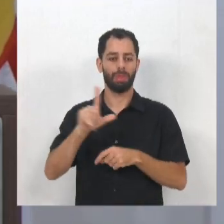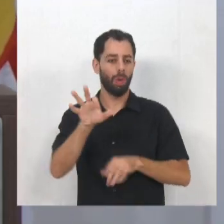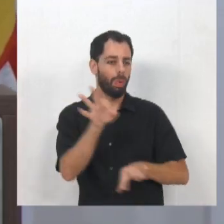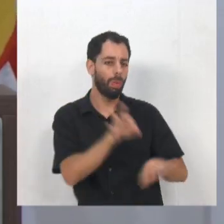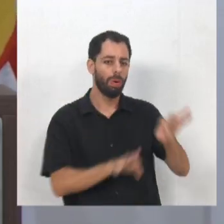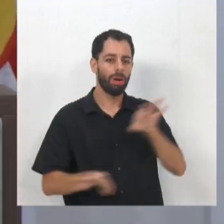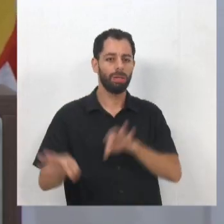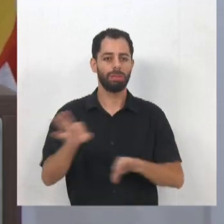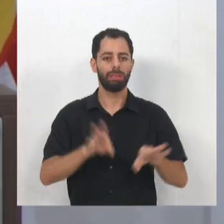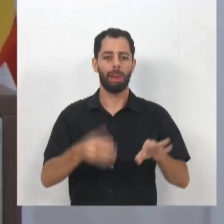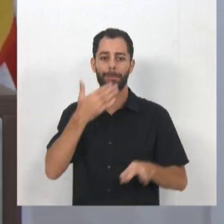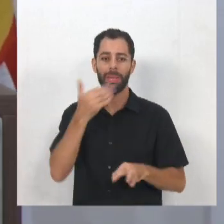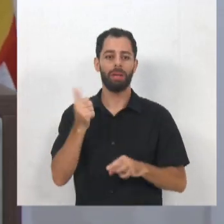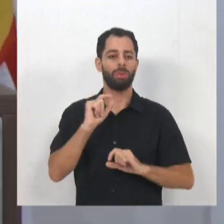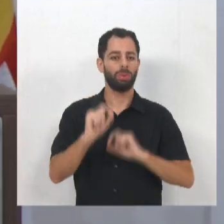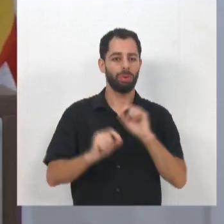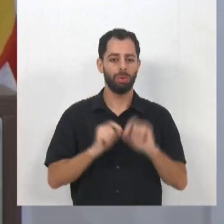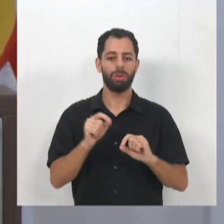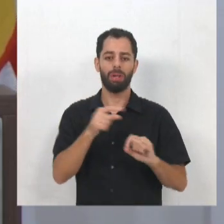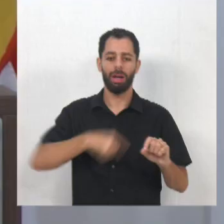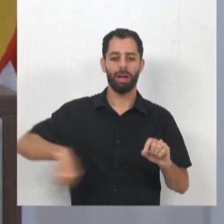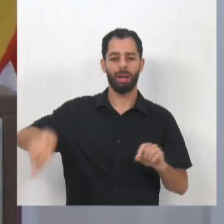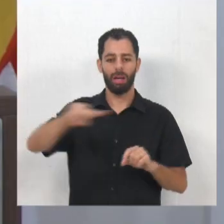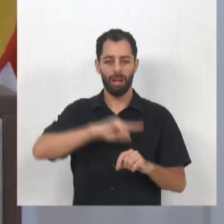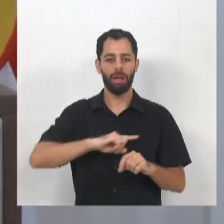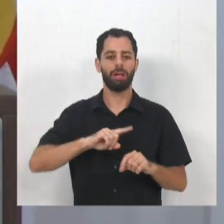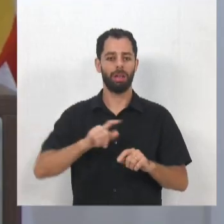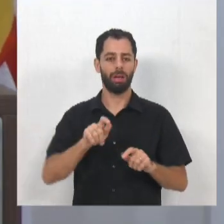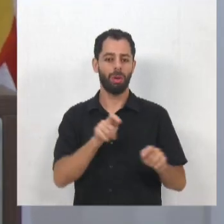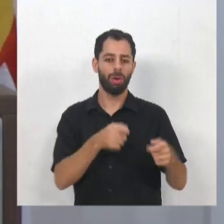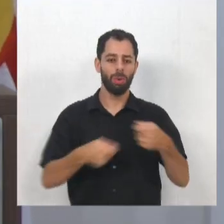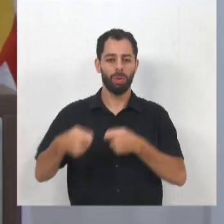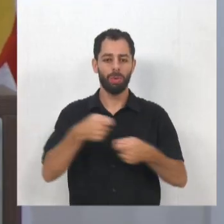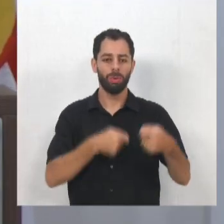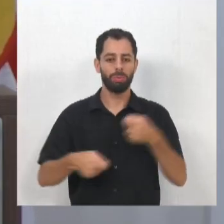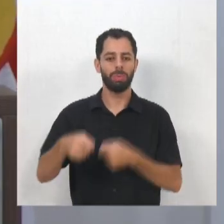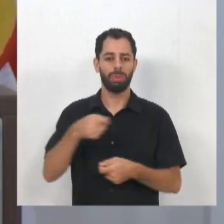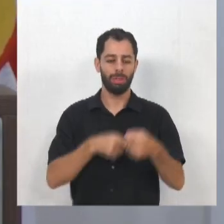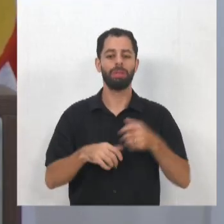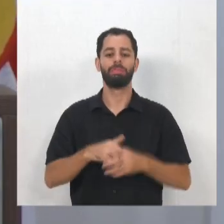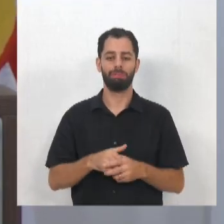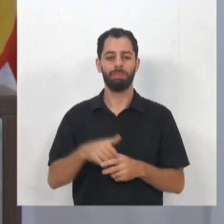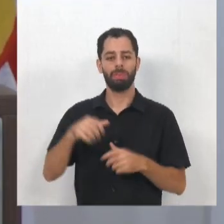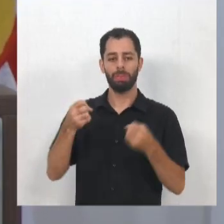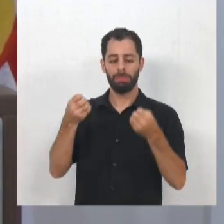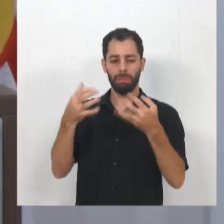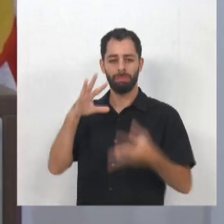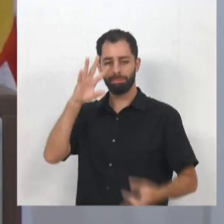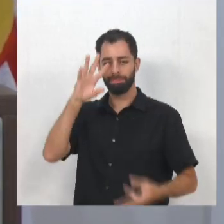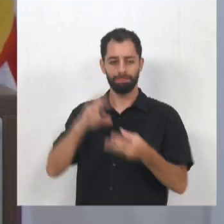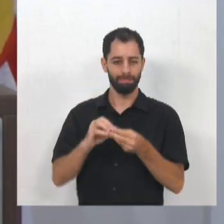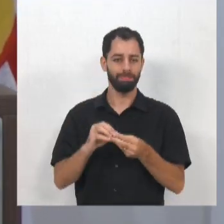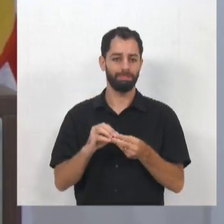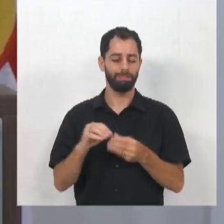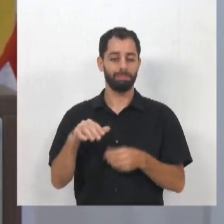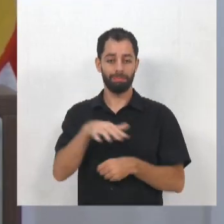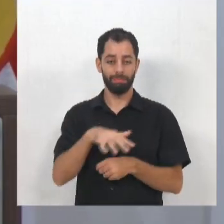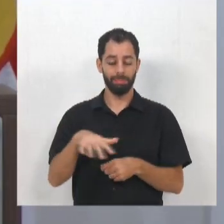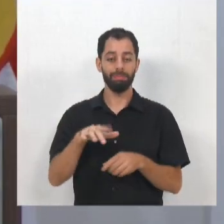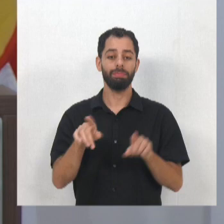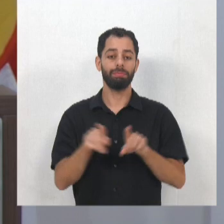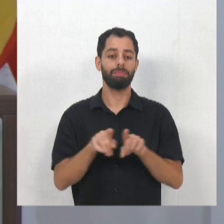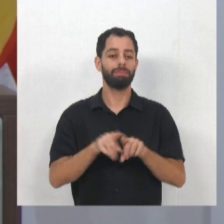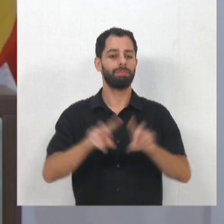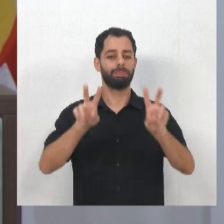fomentar. Aqui é um pouquinho de Keynes, quem conhece economia sabe do que eu estou falando. Keynes, um economista, falava muito sobre isso. Enfim, agora mudando de assunto, com